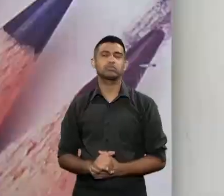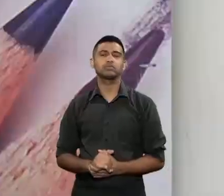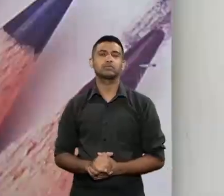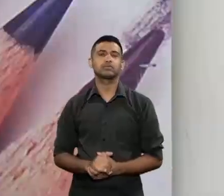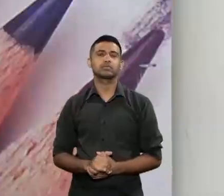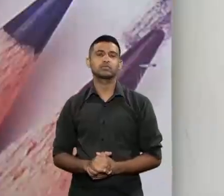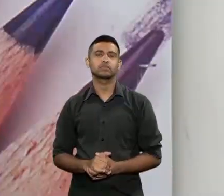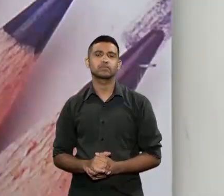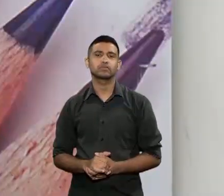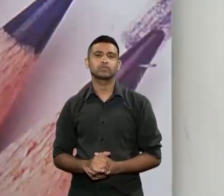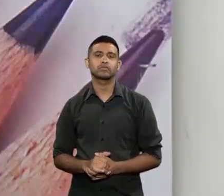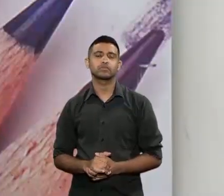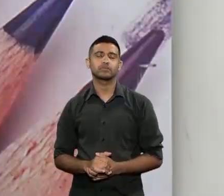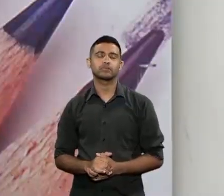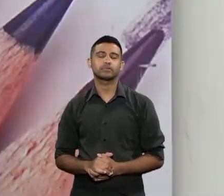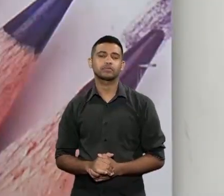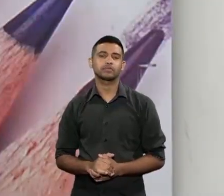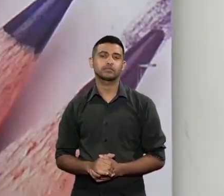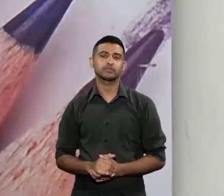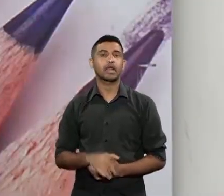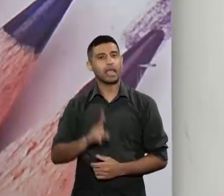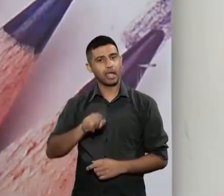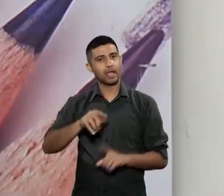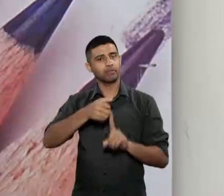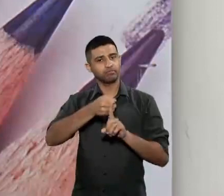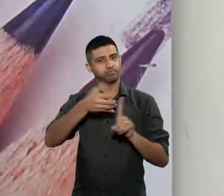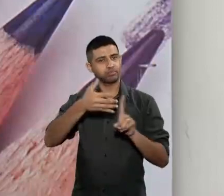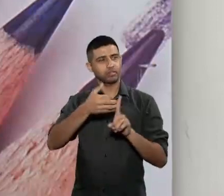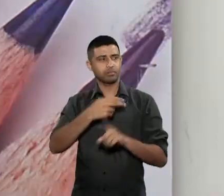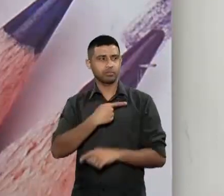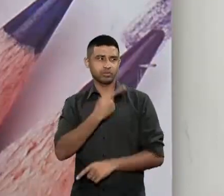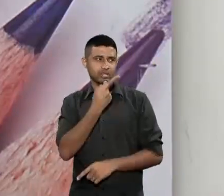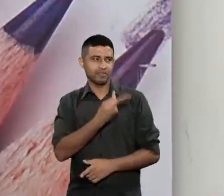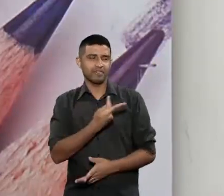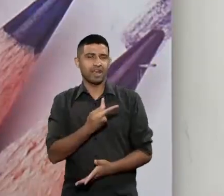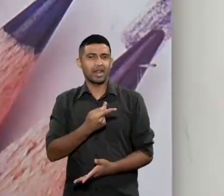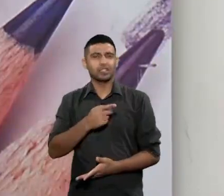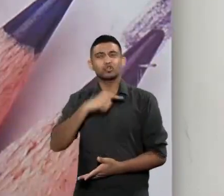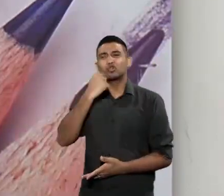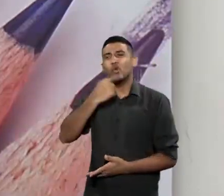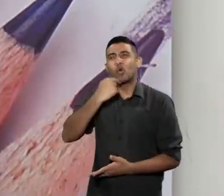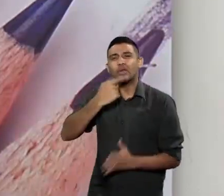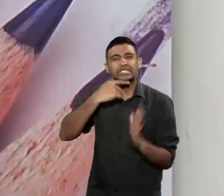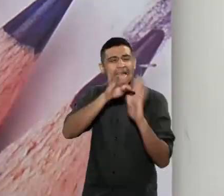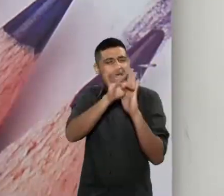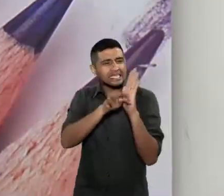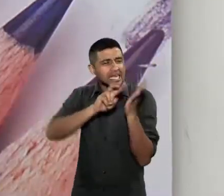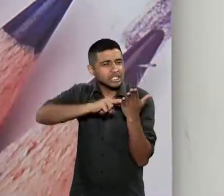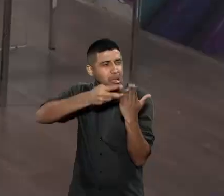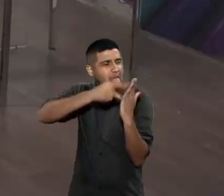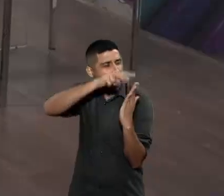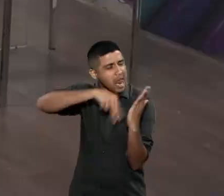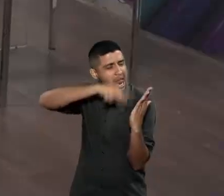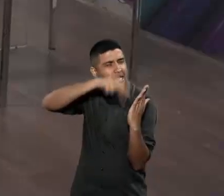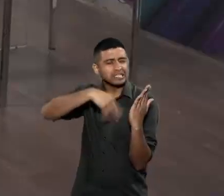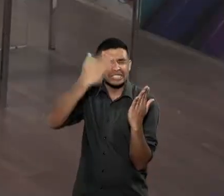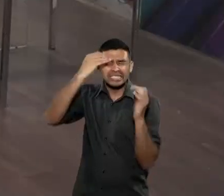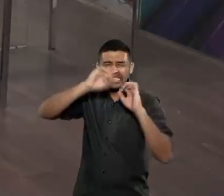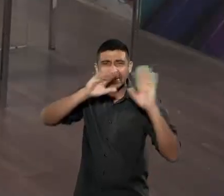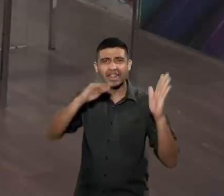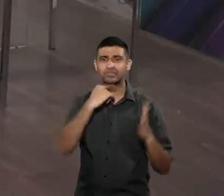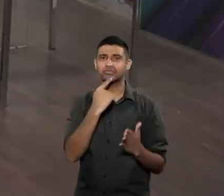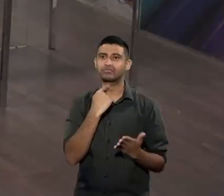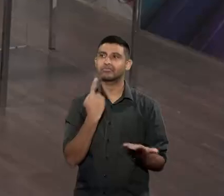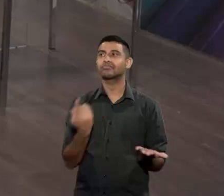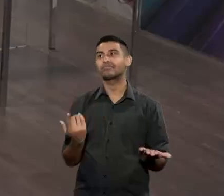nem mas, a deficiência, porém, mas é uma síndrome. É. Mas pelo fato de você não conseguir interpretar texto. Isso, aí que vem as dificuldades, aí que vem essas